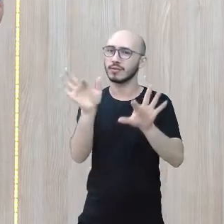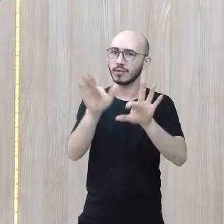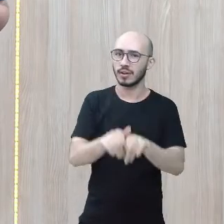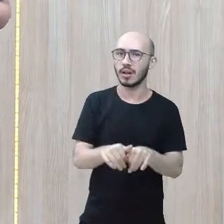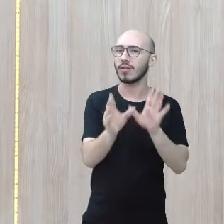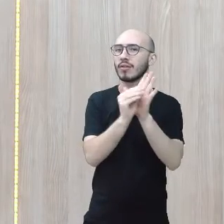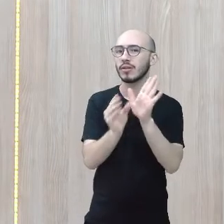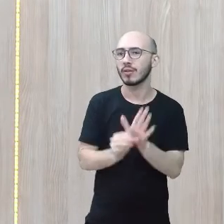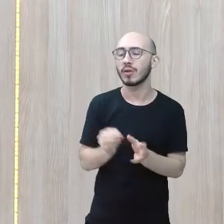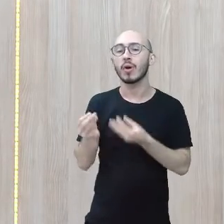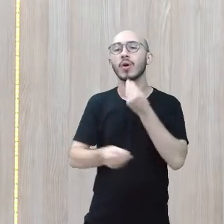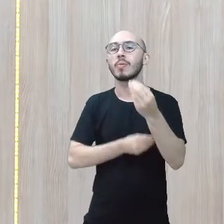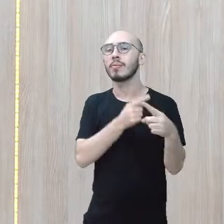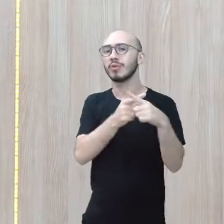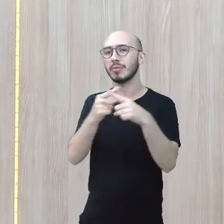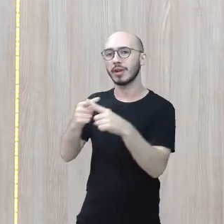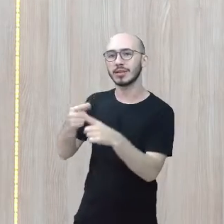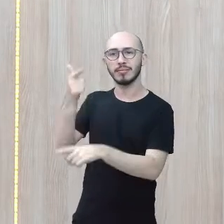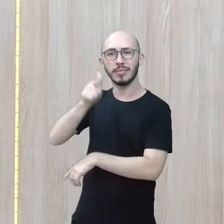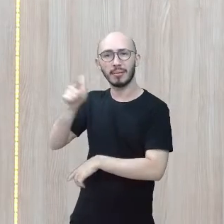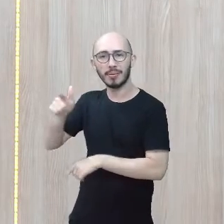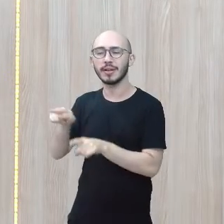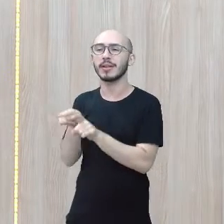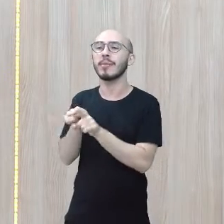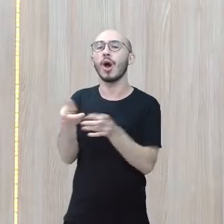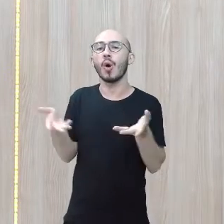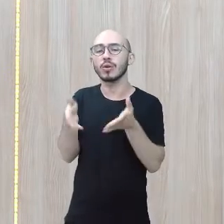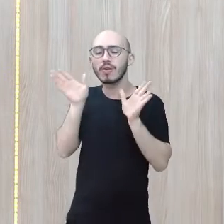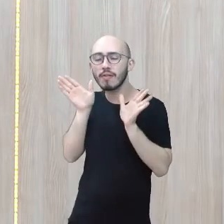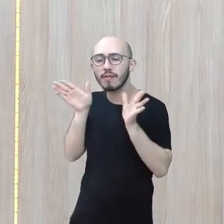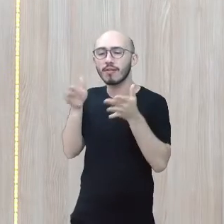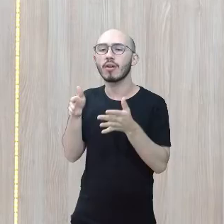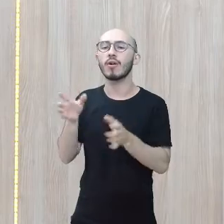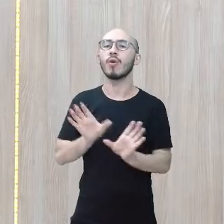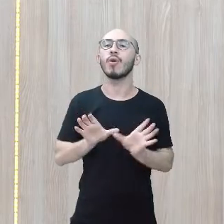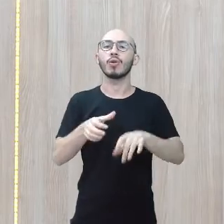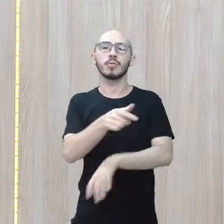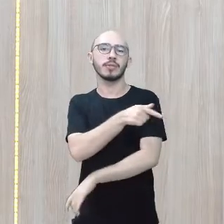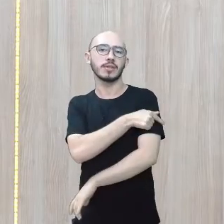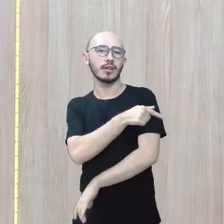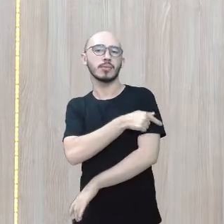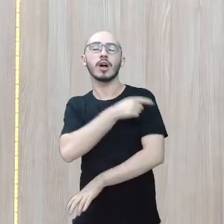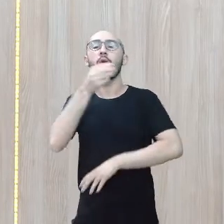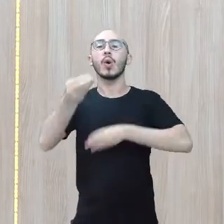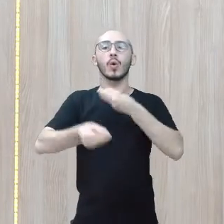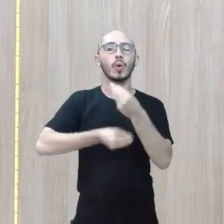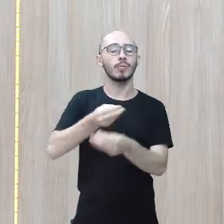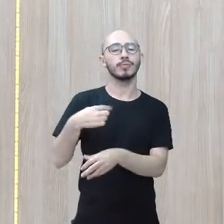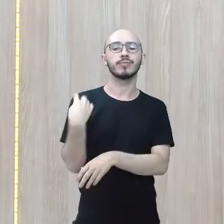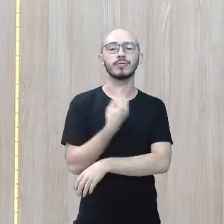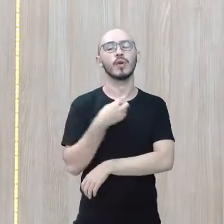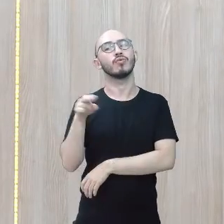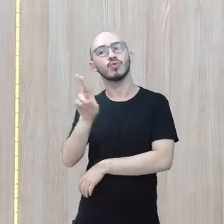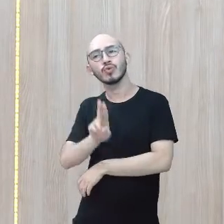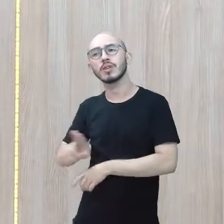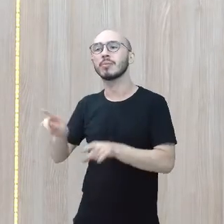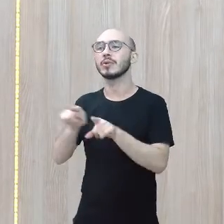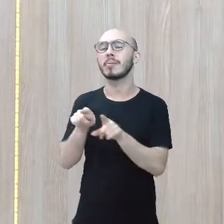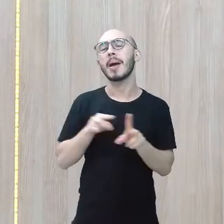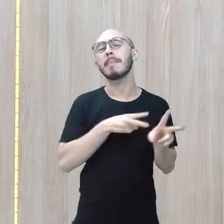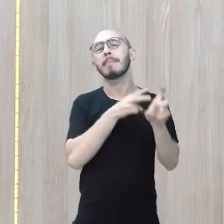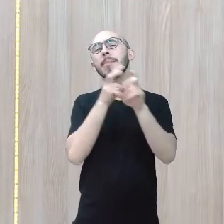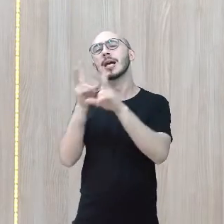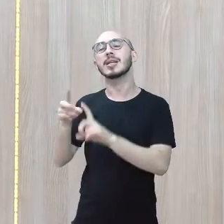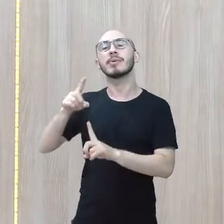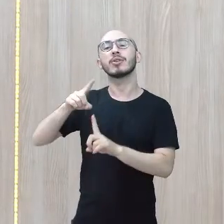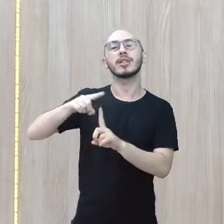multiplicações repetitivas, e hoje afunilando um pouquinho mais, falando no sétimo ano sobre como que a gente utiliza e percebe esse tipo